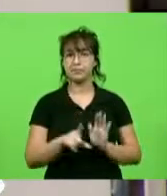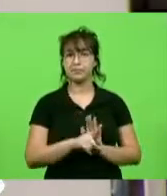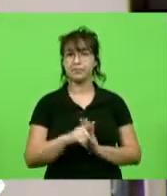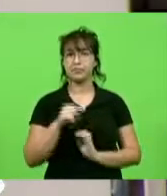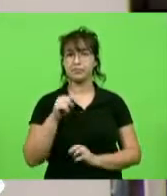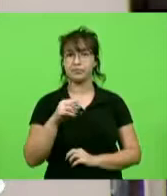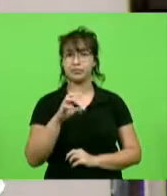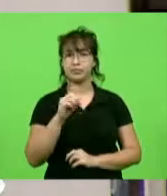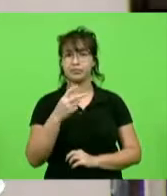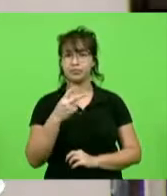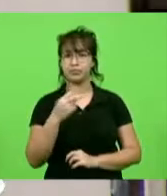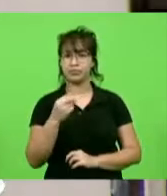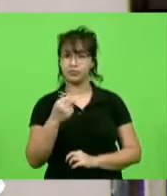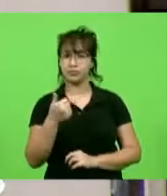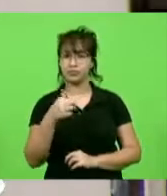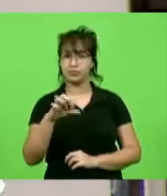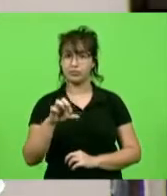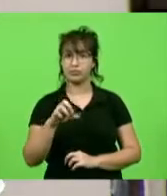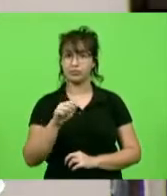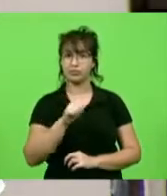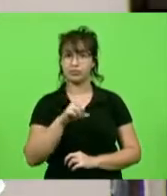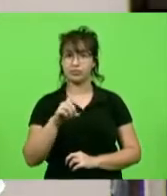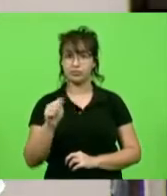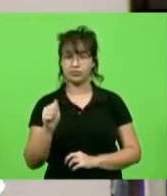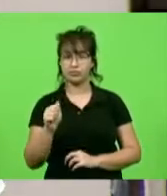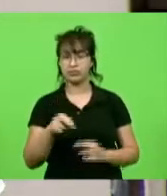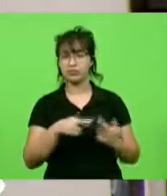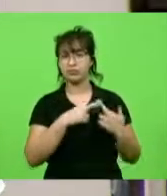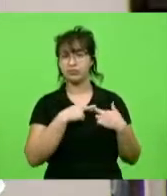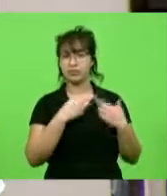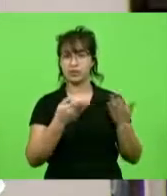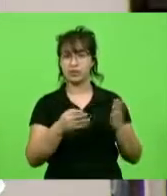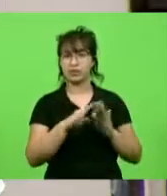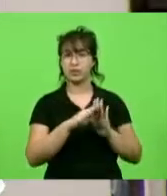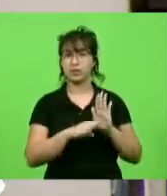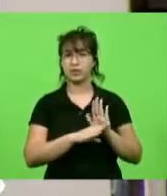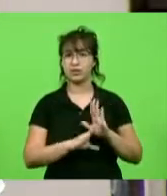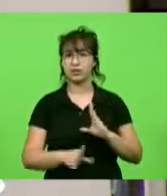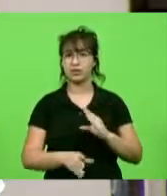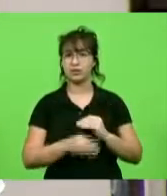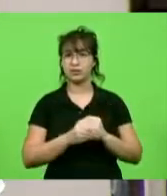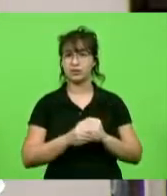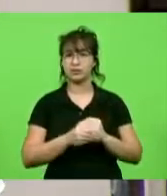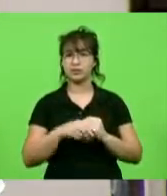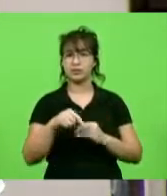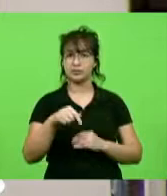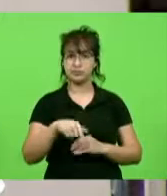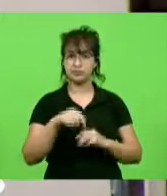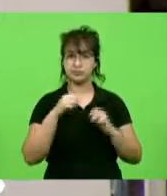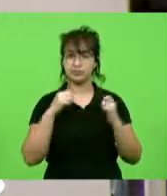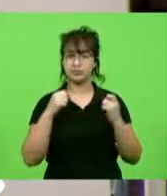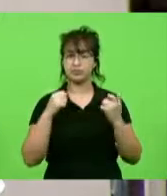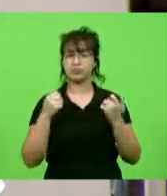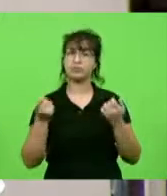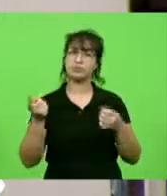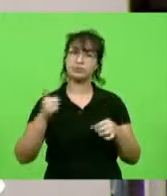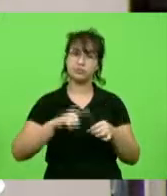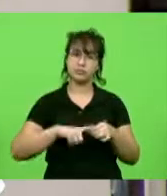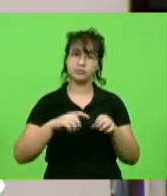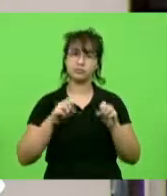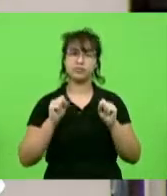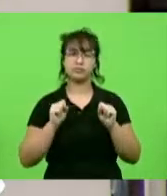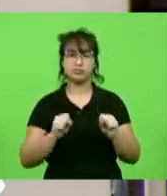42.0/2019, autor deputada Ada De Luca. Esta matéria recebeu uma emenda em plenário, portanto, ela retorna à Comissão